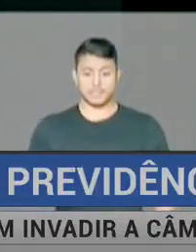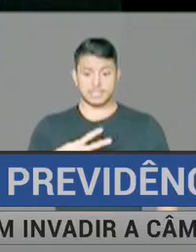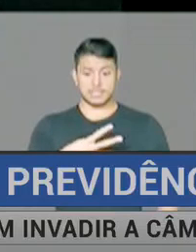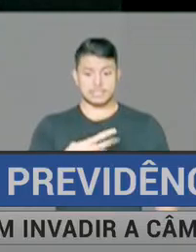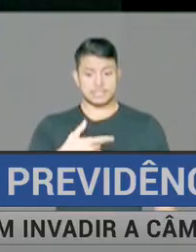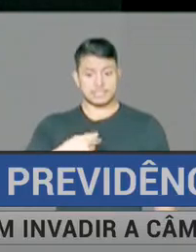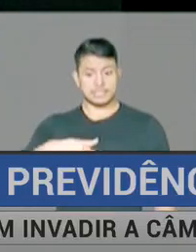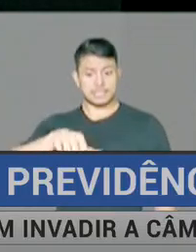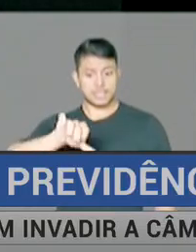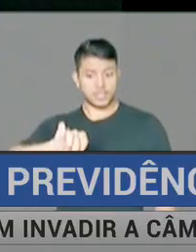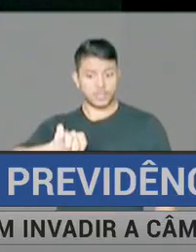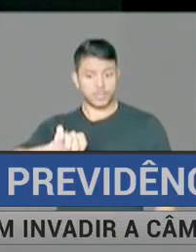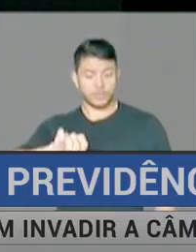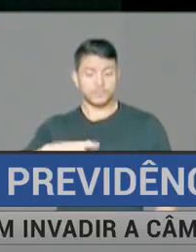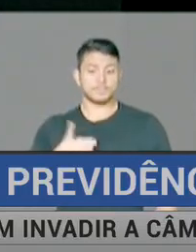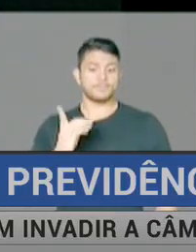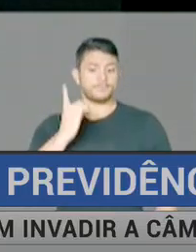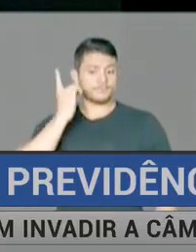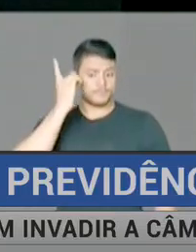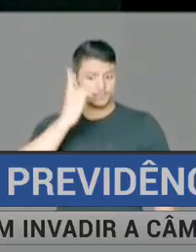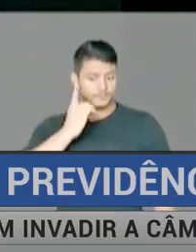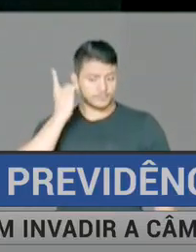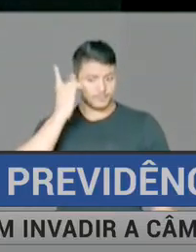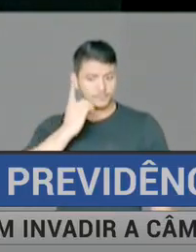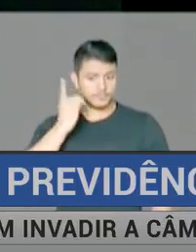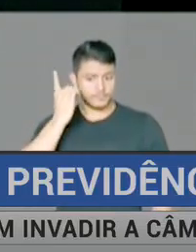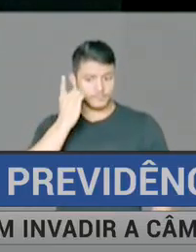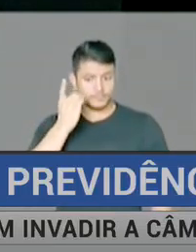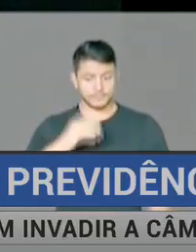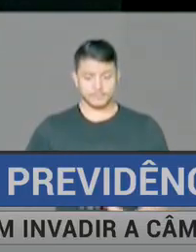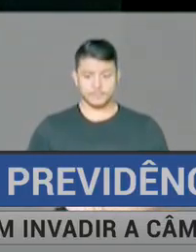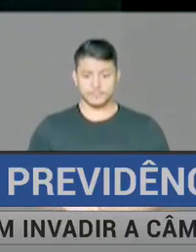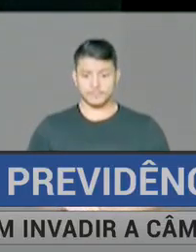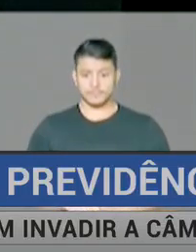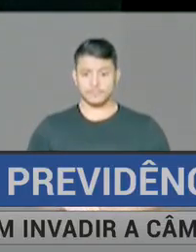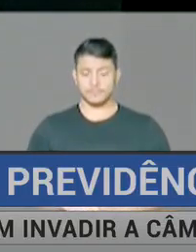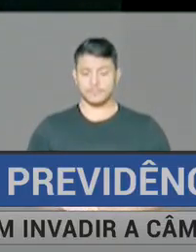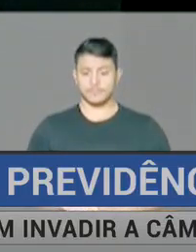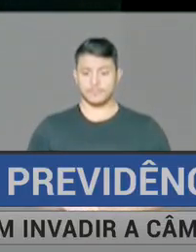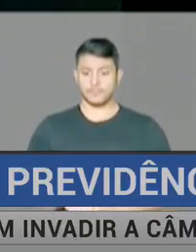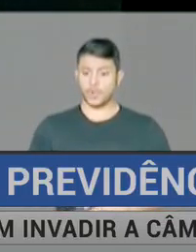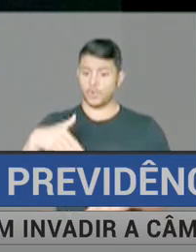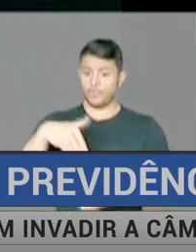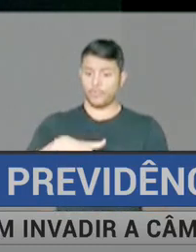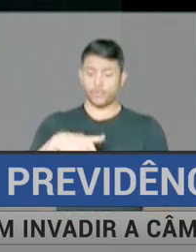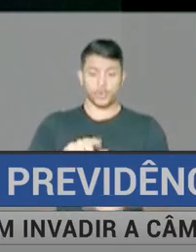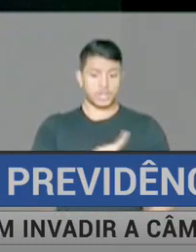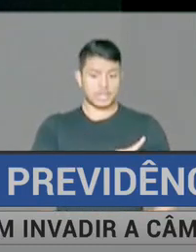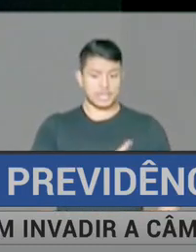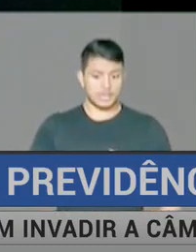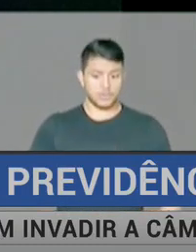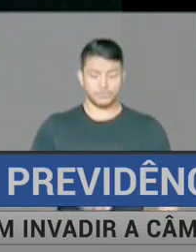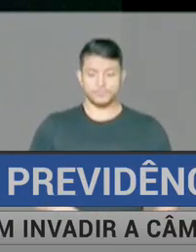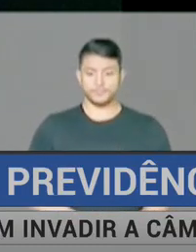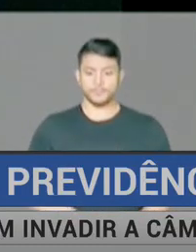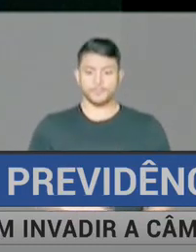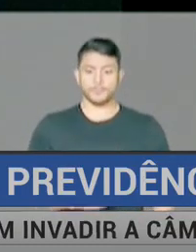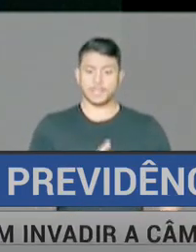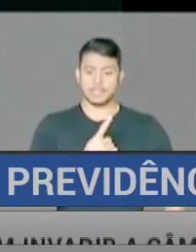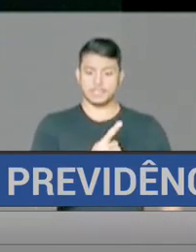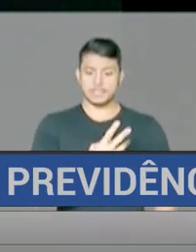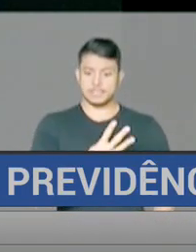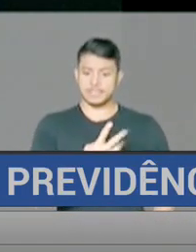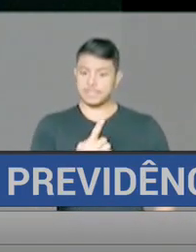início, e agora com esse placar esmagador de 379 votos. Acho que ninguém imaginava um